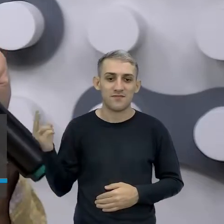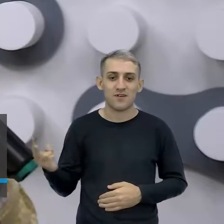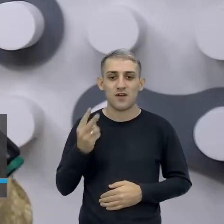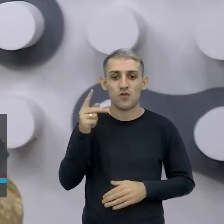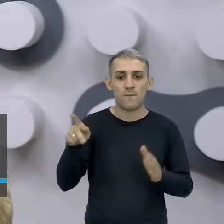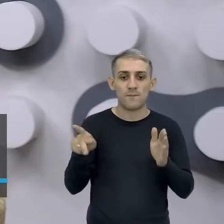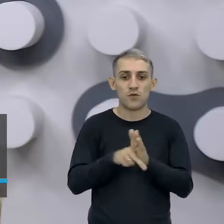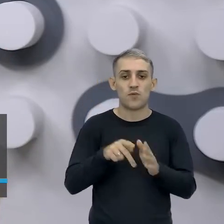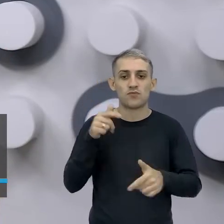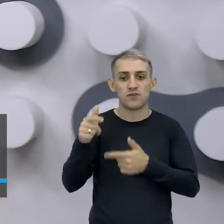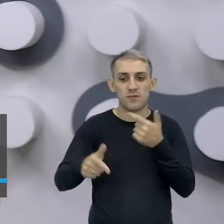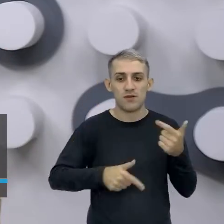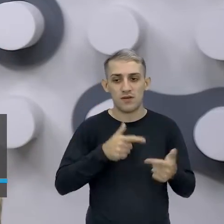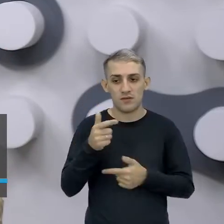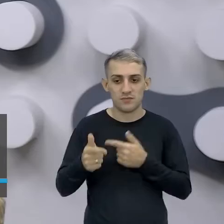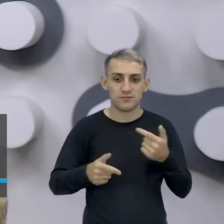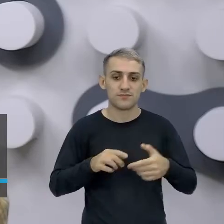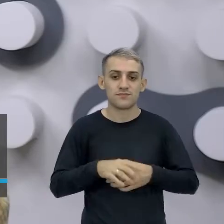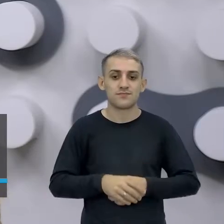do trabalho.